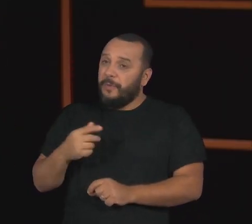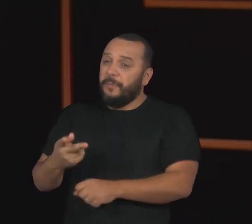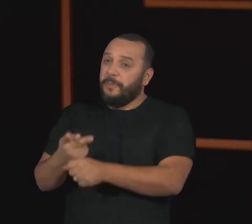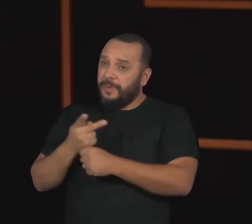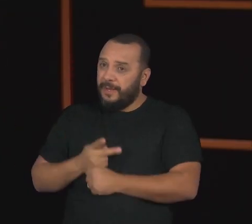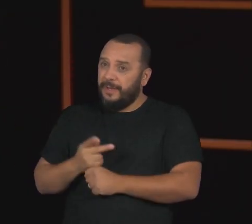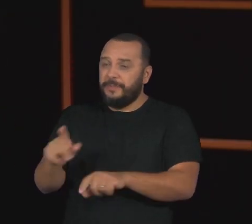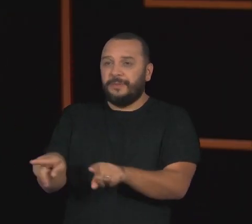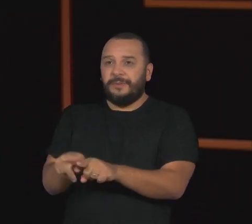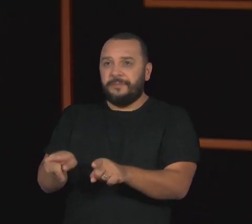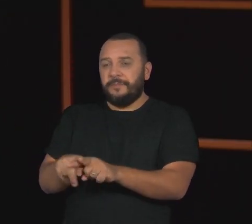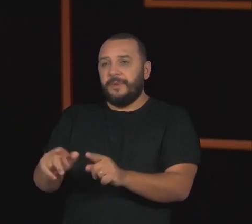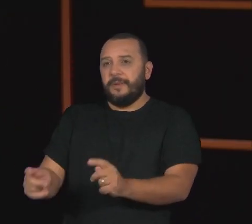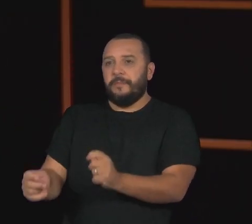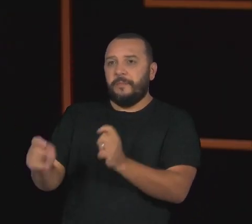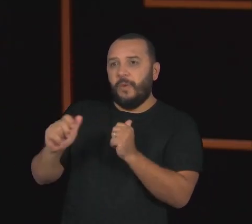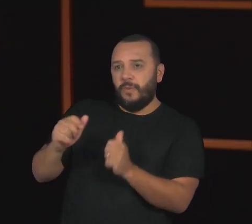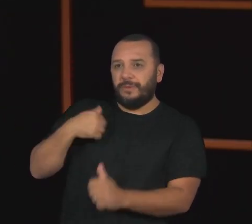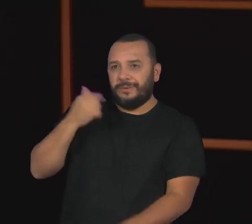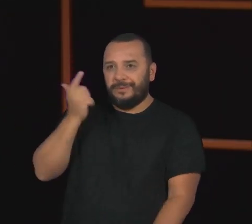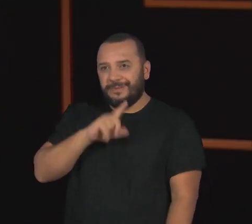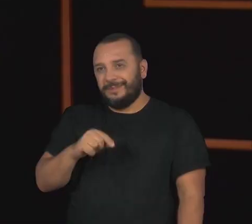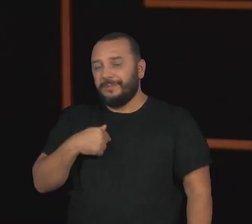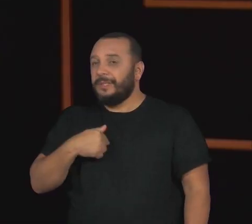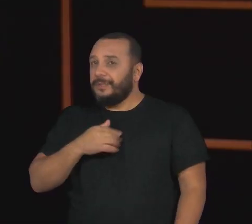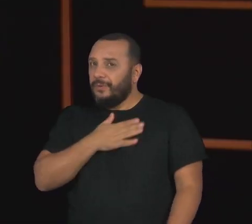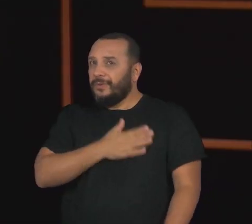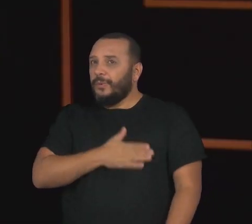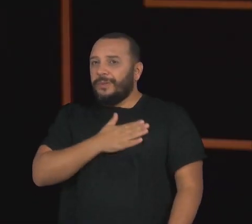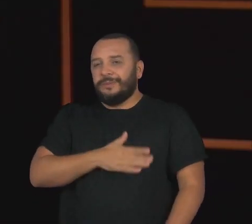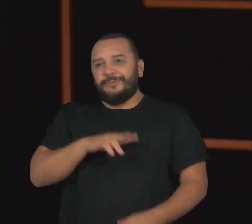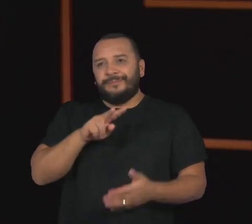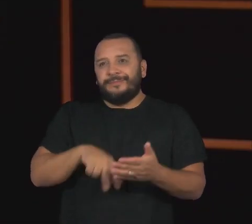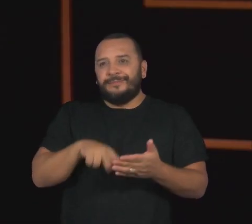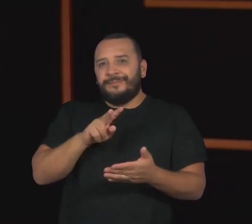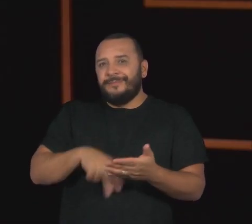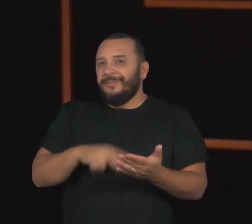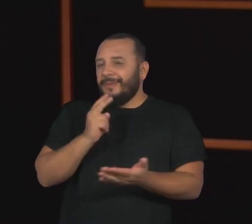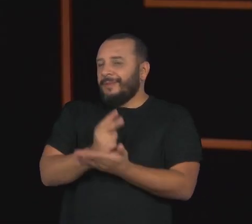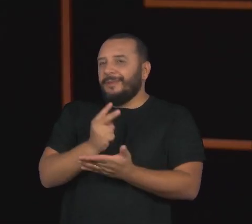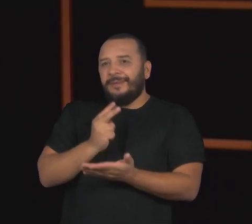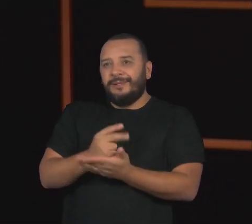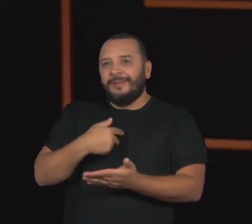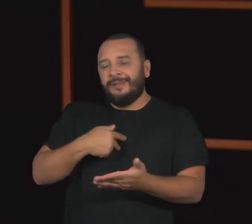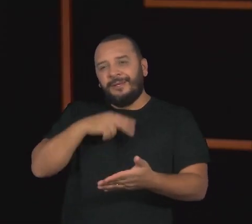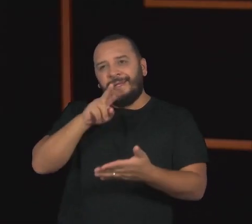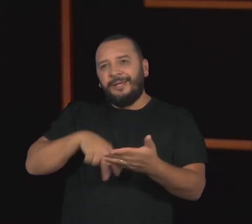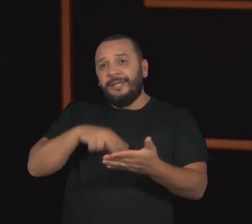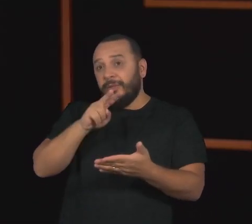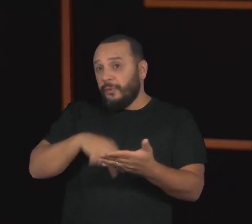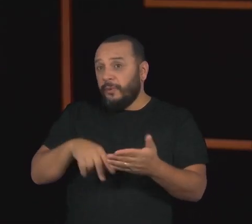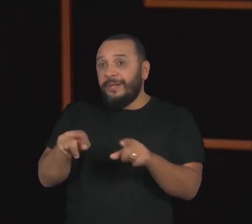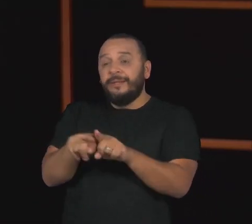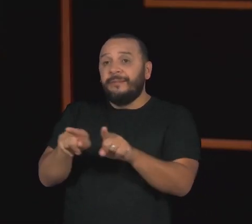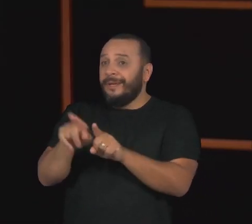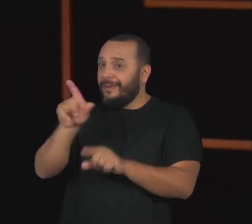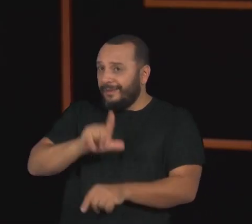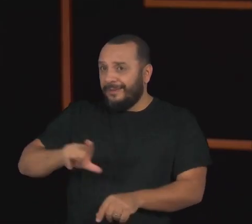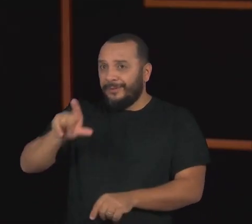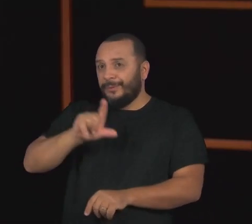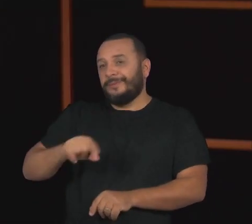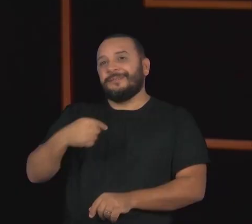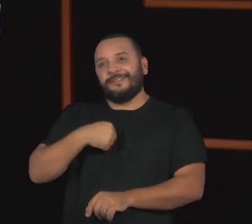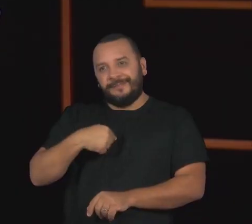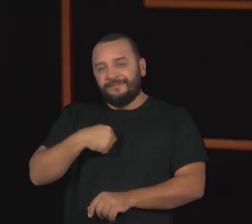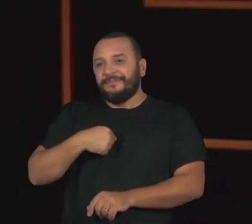sempre gostei muito de ler, sempre tive esse fascínio com a leitura, com a literatura, e quando eu